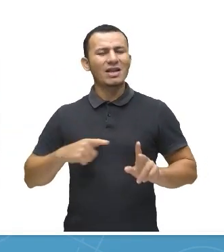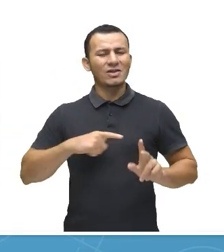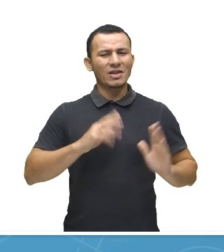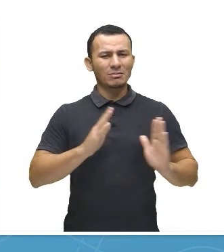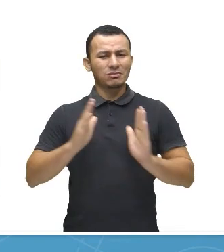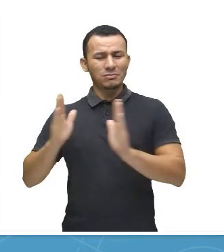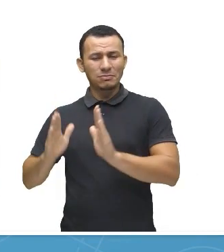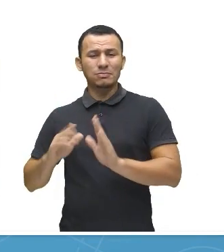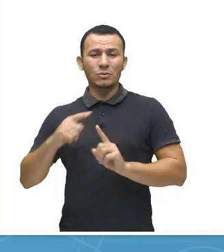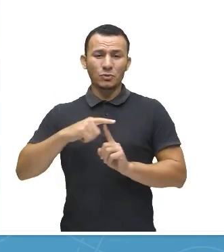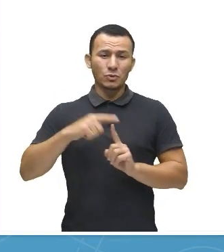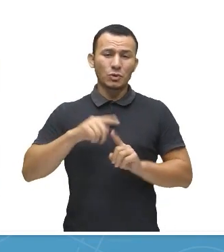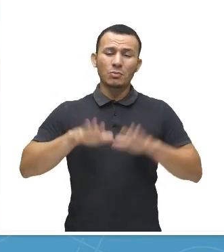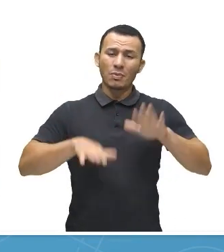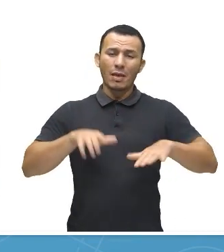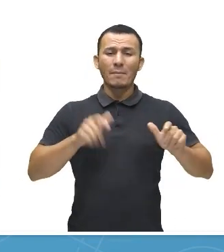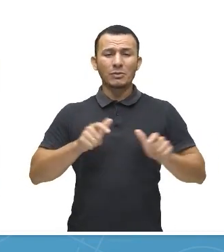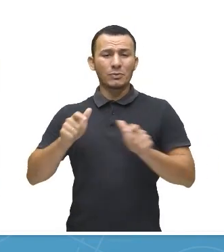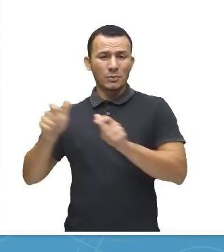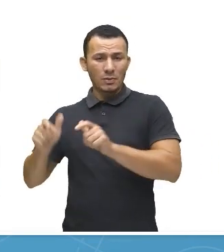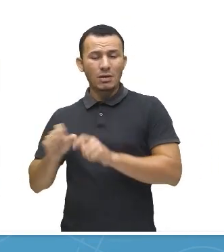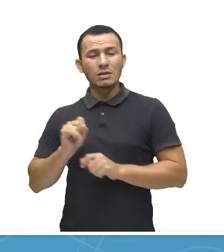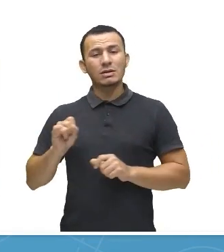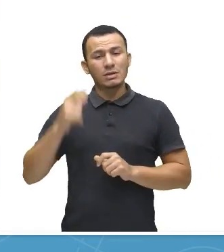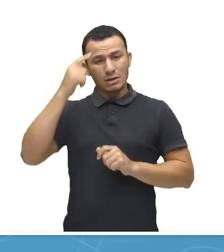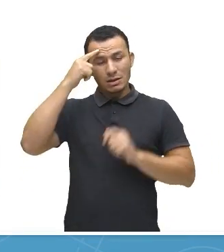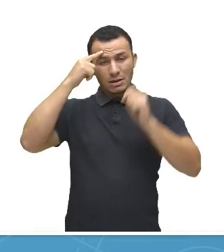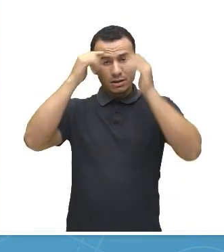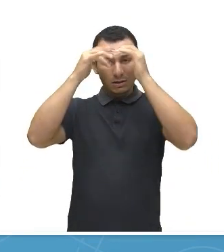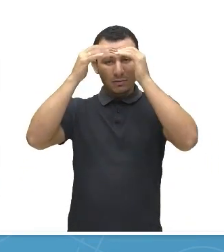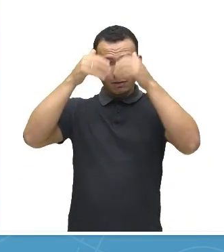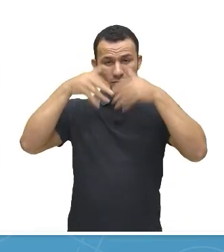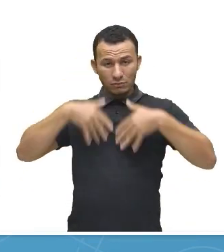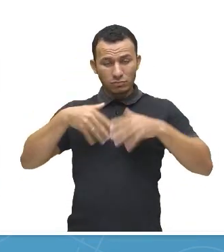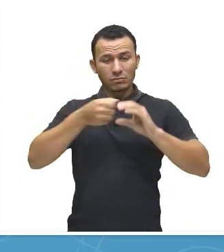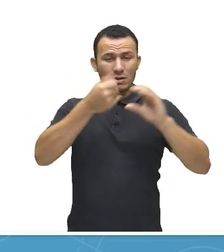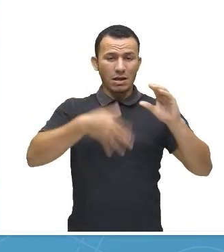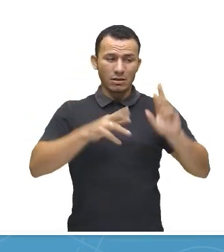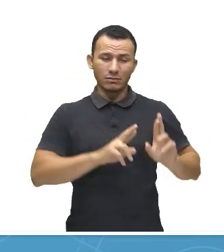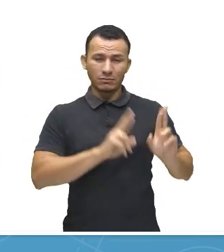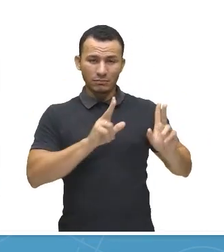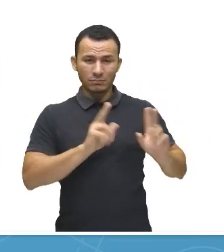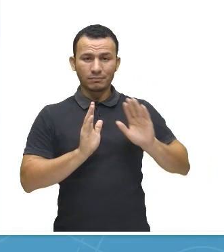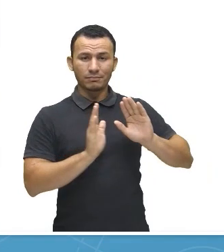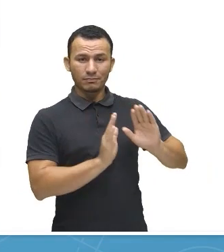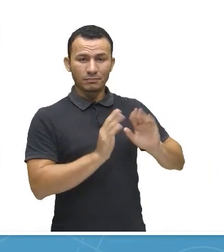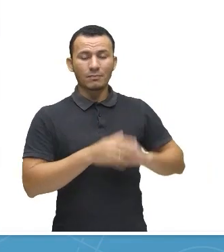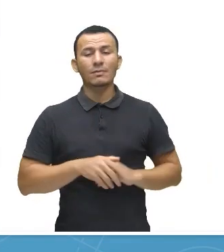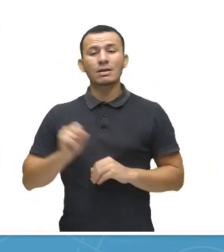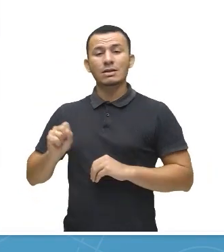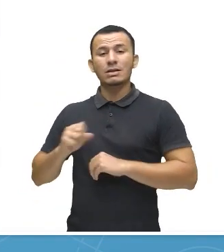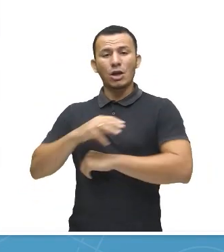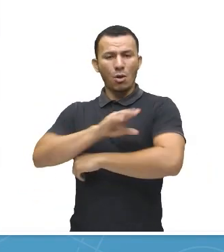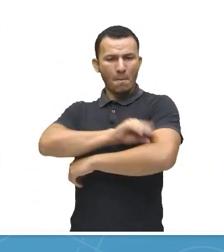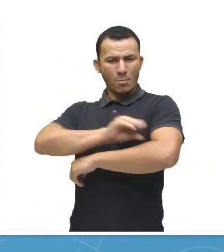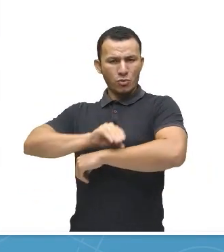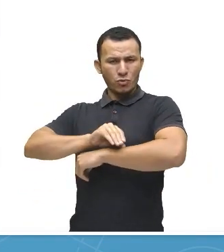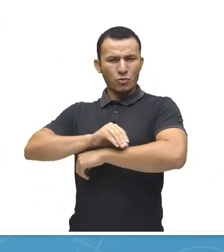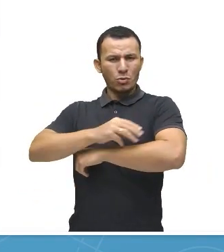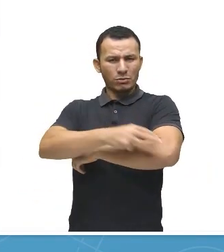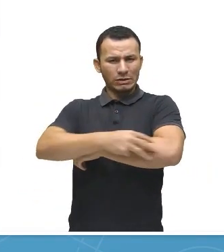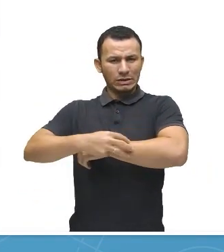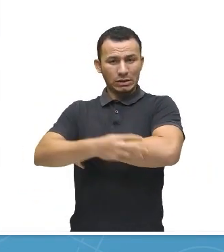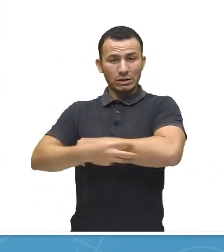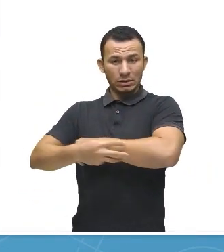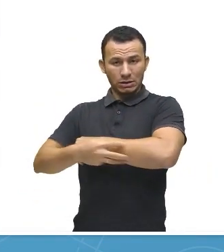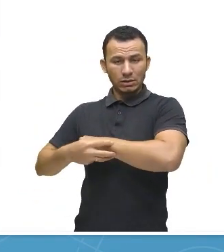dos sistemas onde elas estão. Se tiver no sistema nervoso, ela tem uma característica, se tiver no tecido muscular, ela também